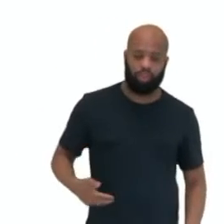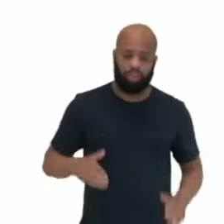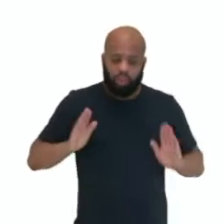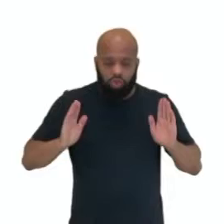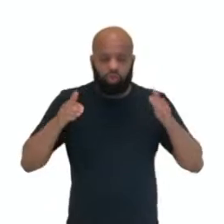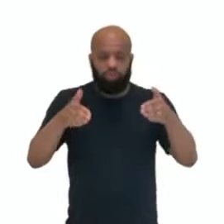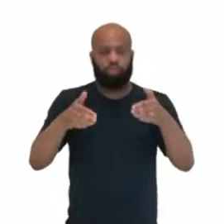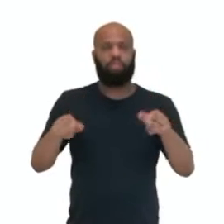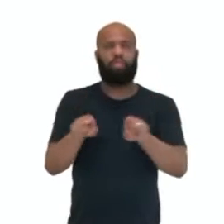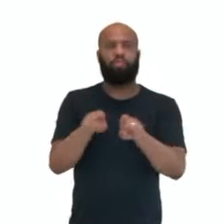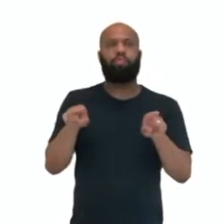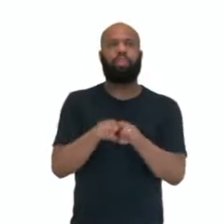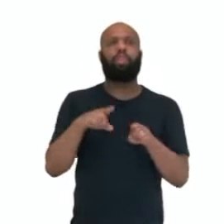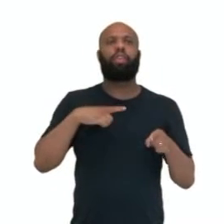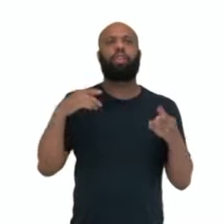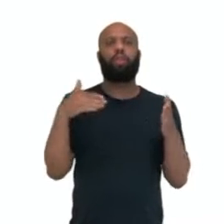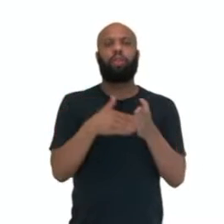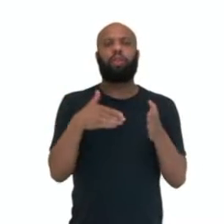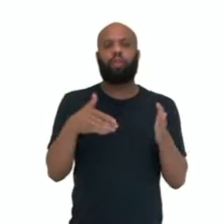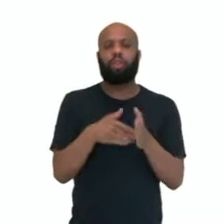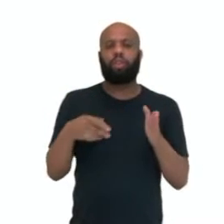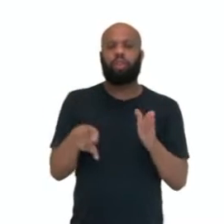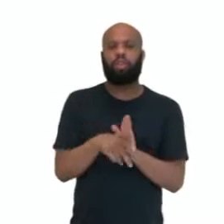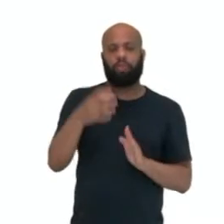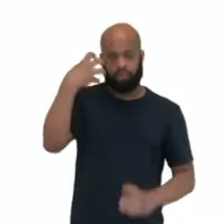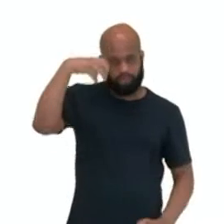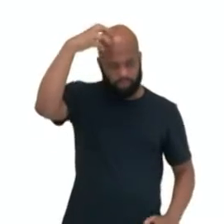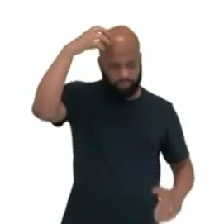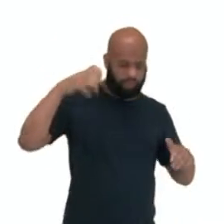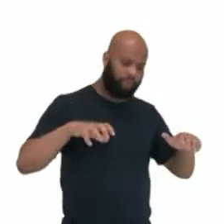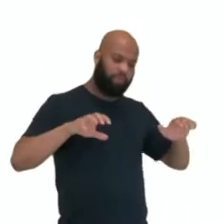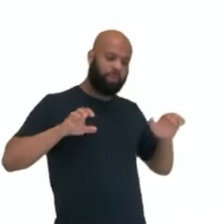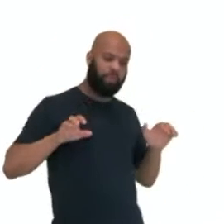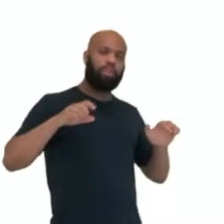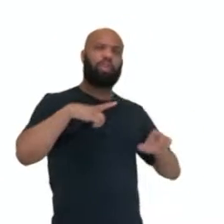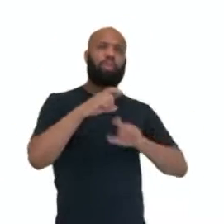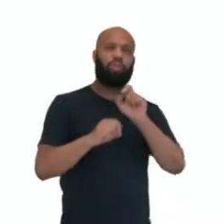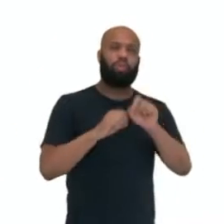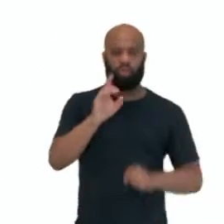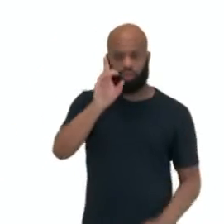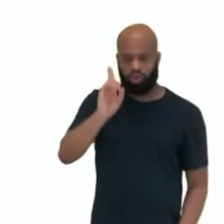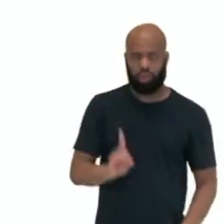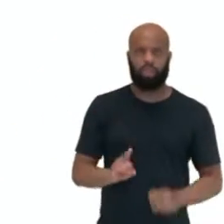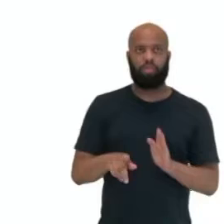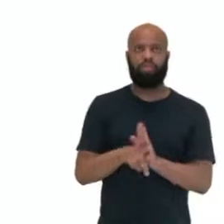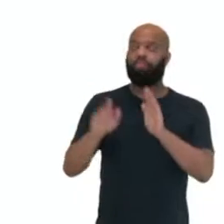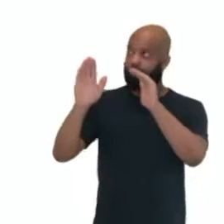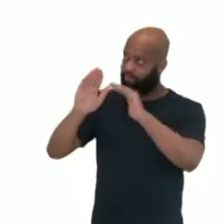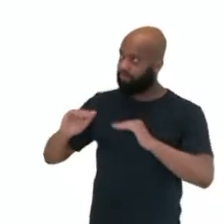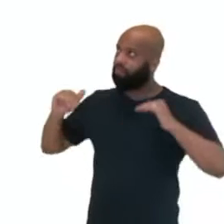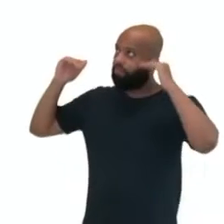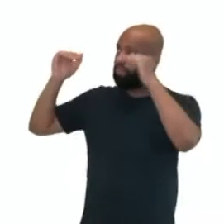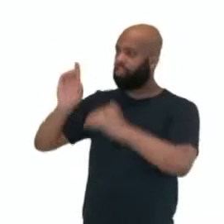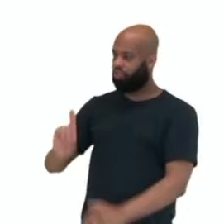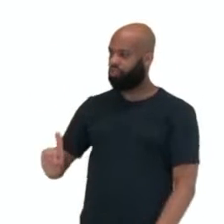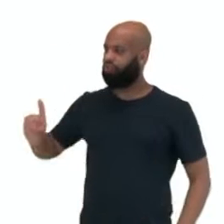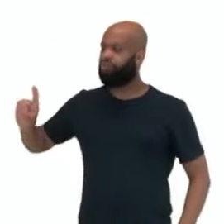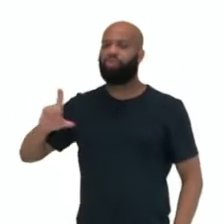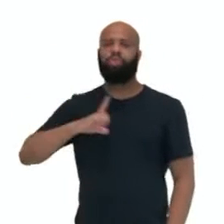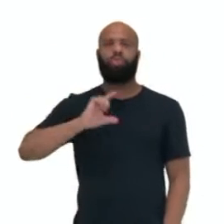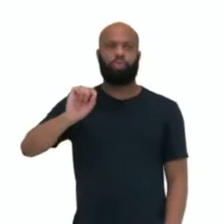centralizado e limitado do monarca, geralmente legitimado pelo direito divino. Existia, então,